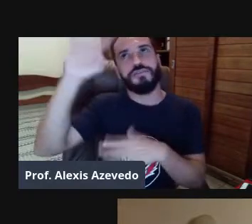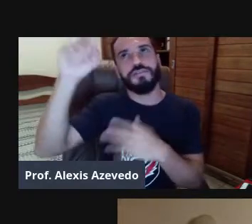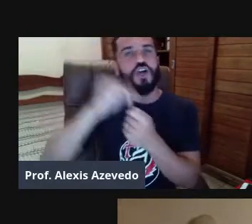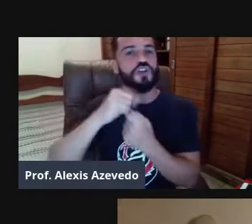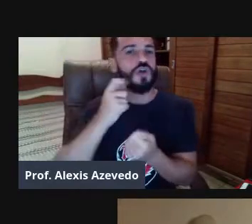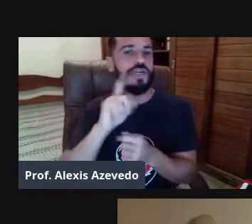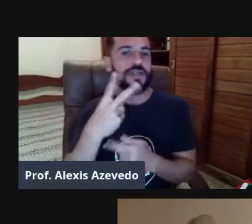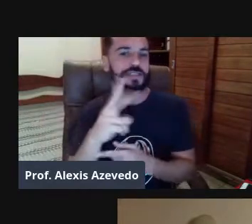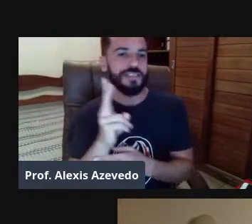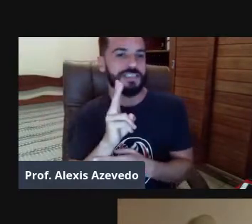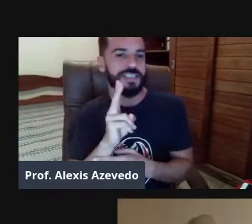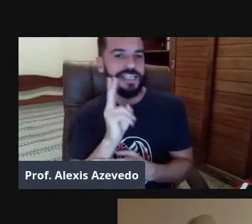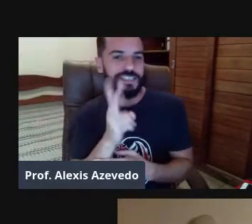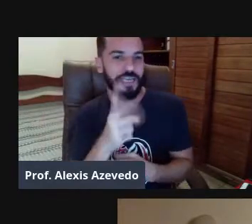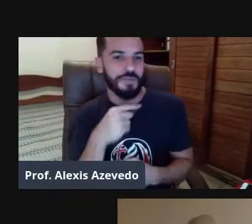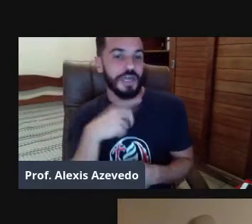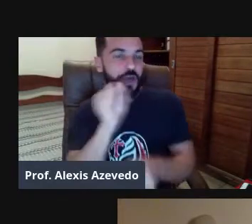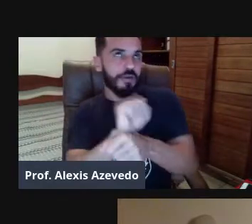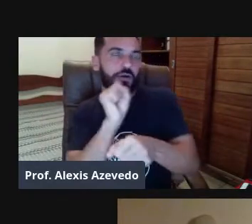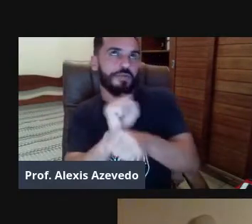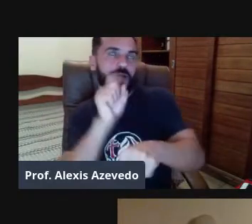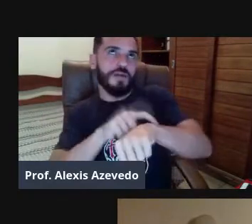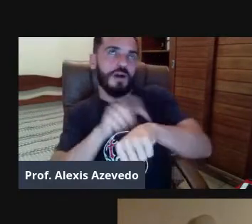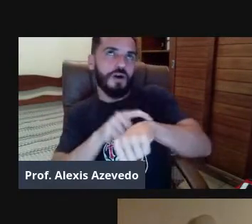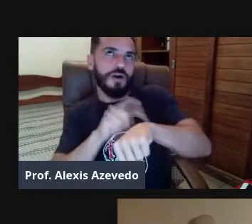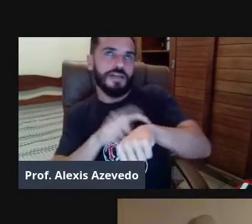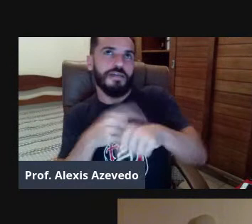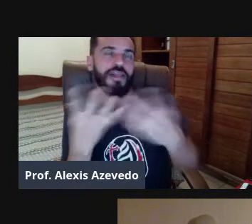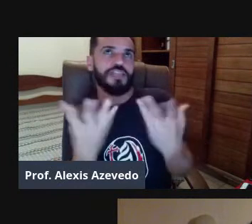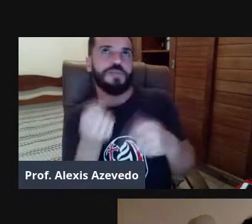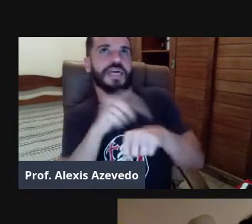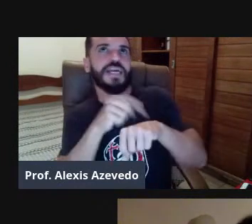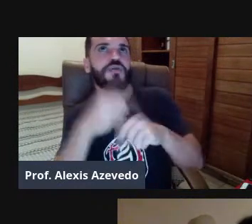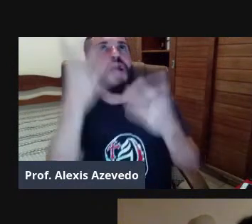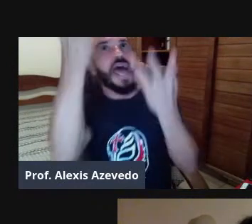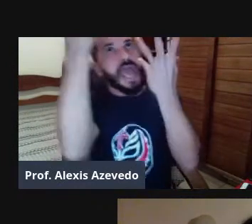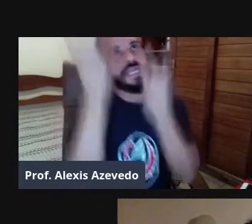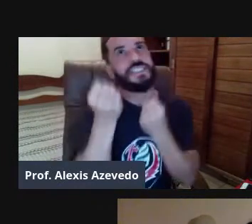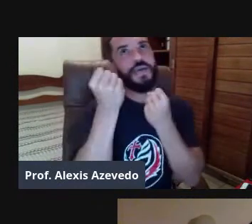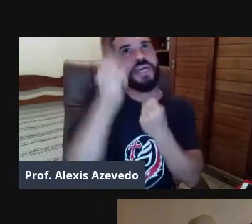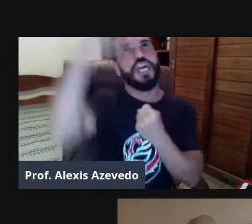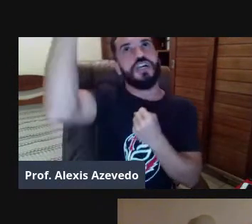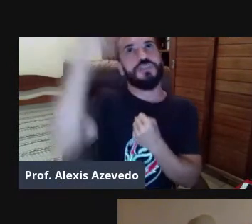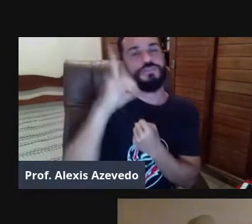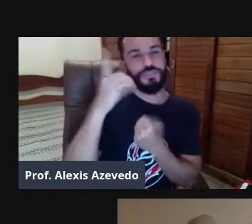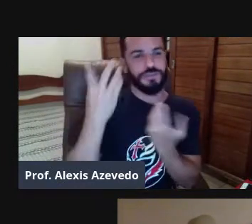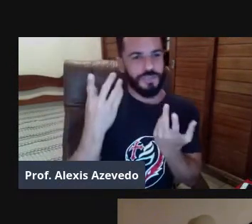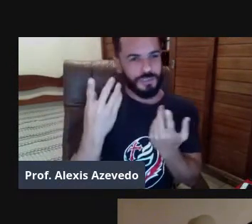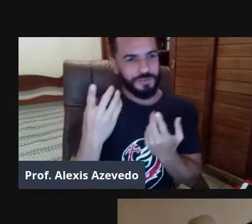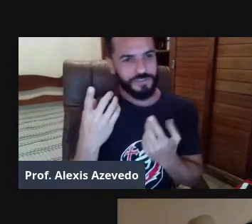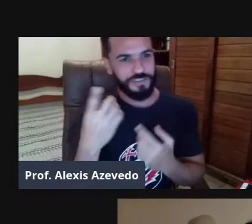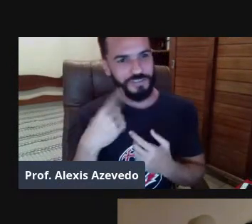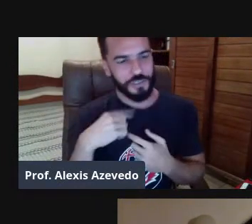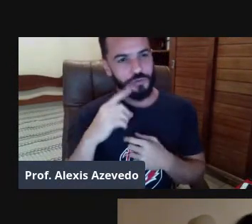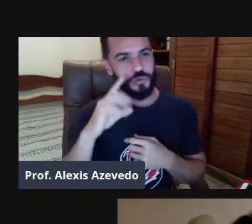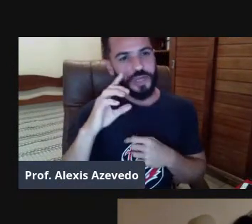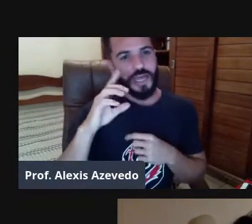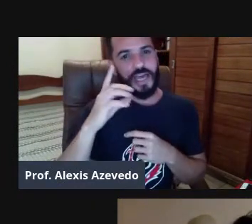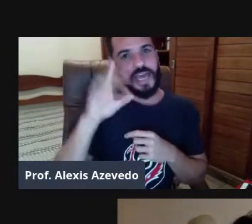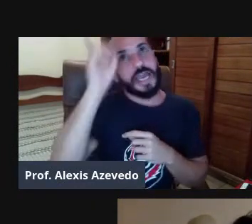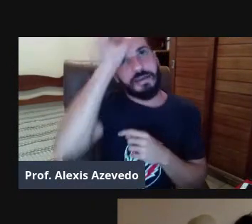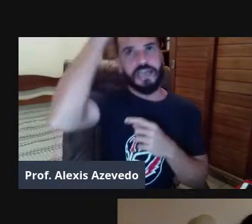ter aquele momento ali. Então, na verdade, a gente tem os insights, né, que às